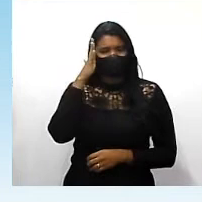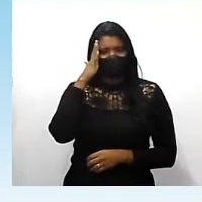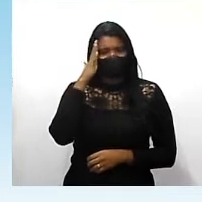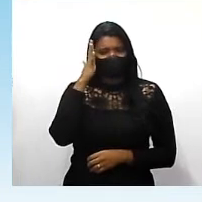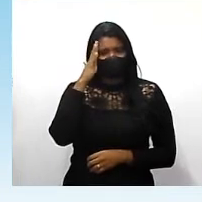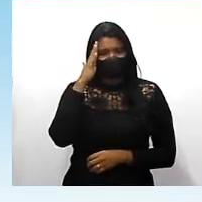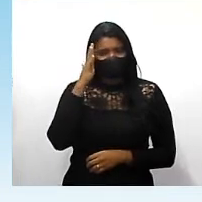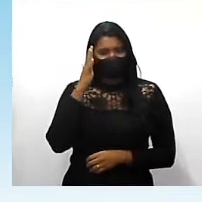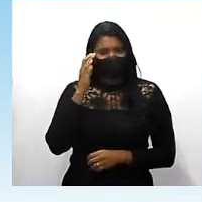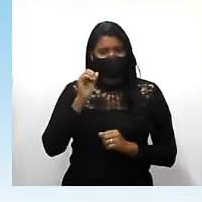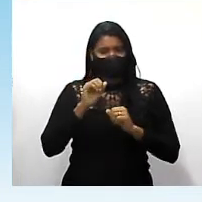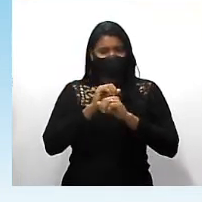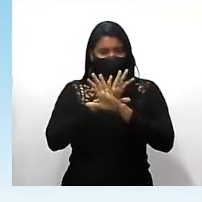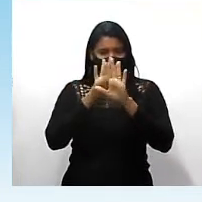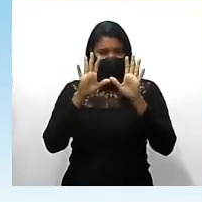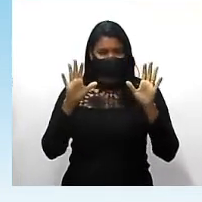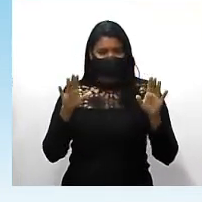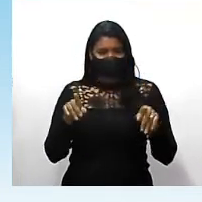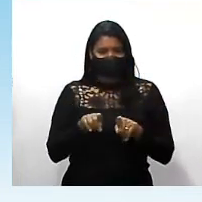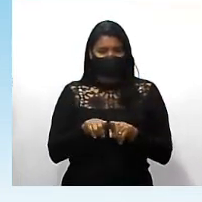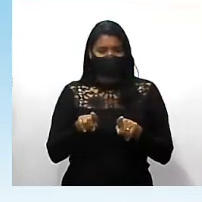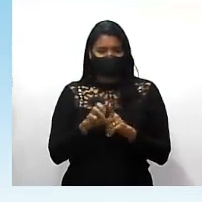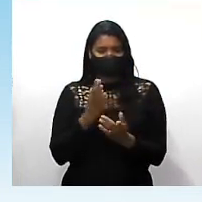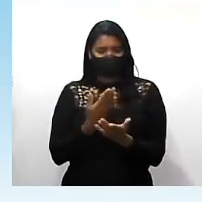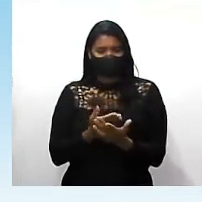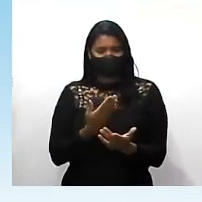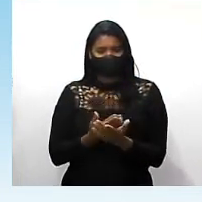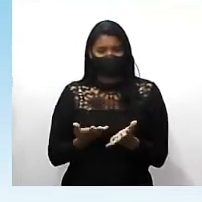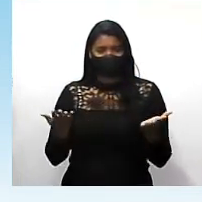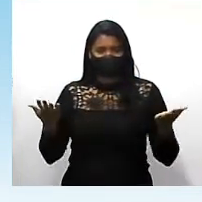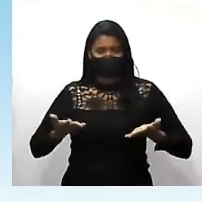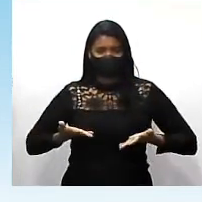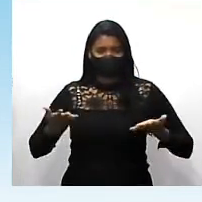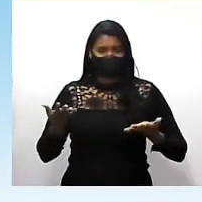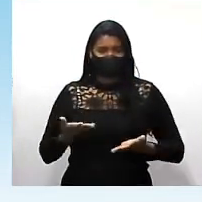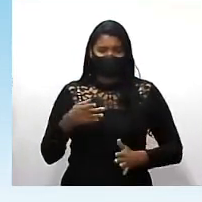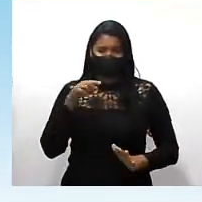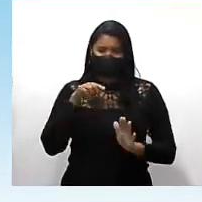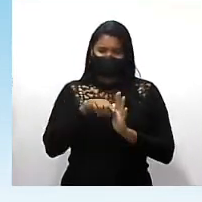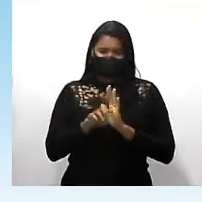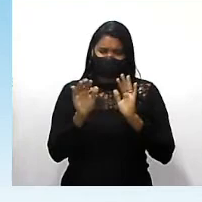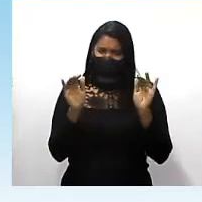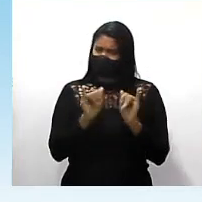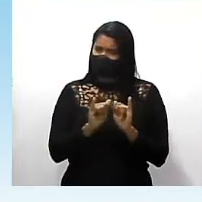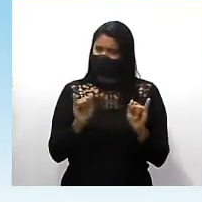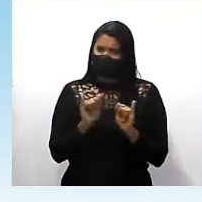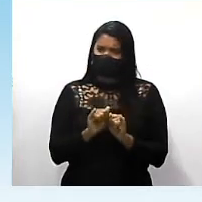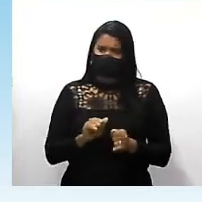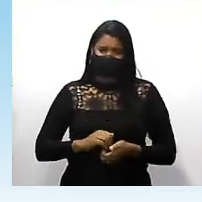a entender em relação ao estudo de hoje é uma pergunta bem simples,